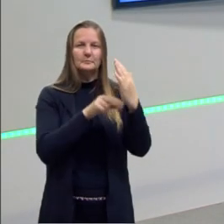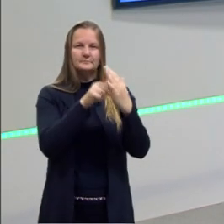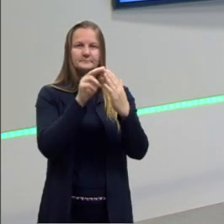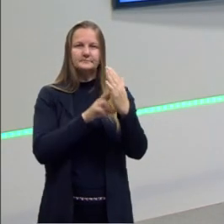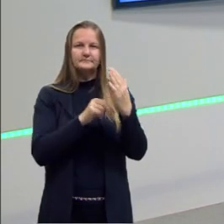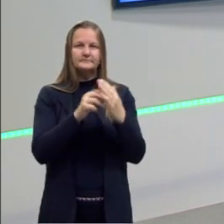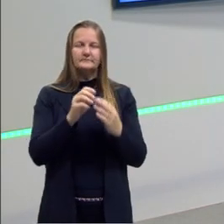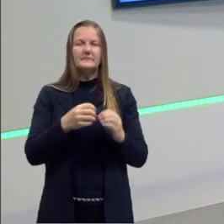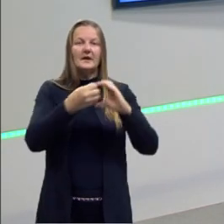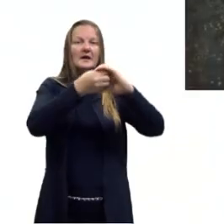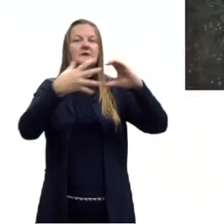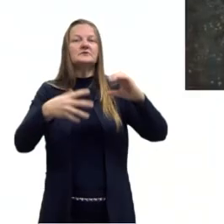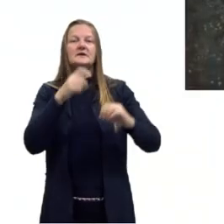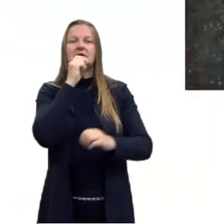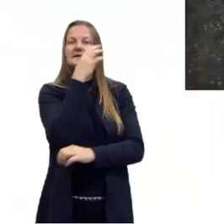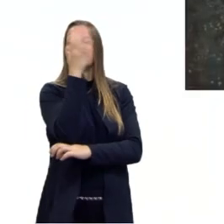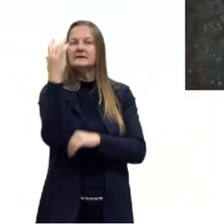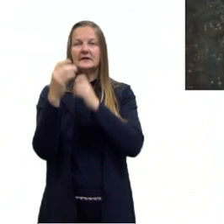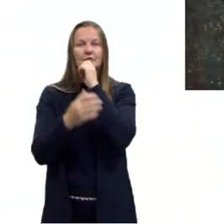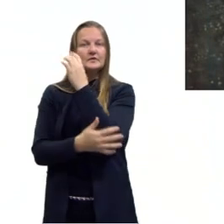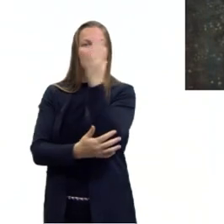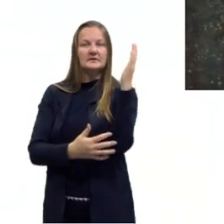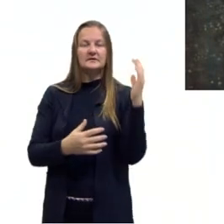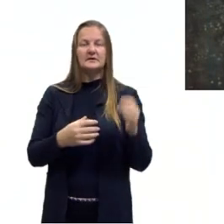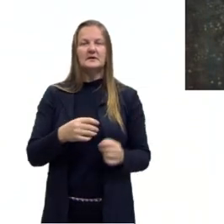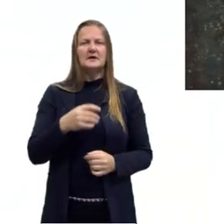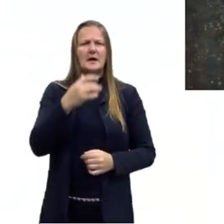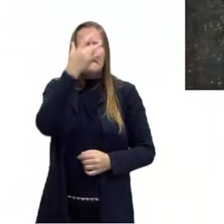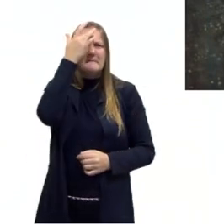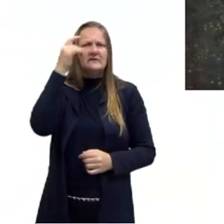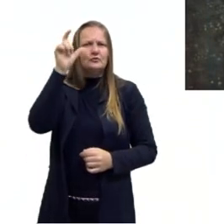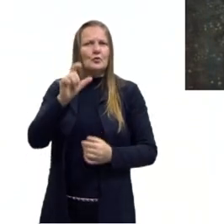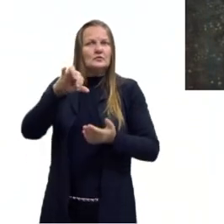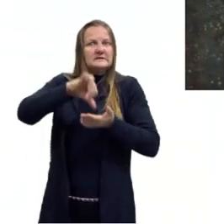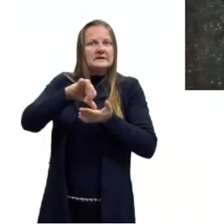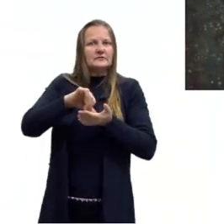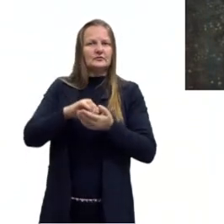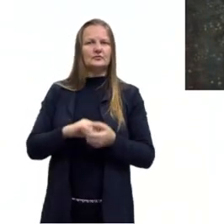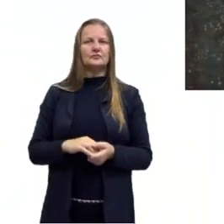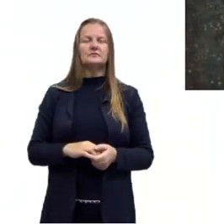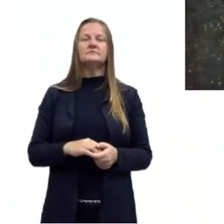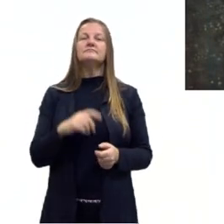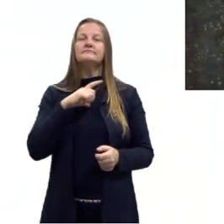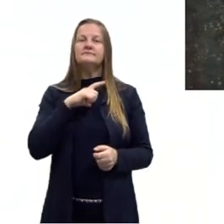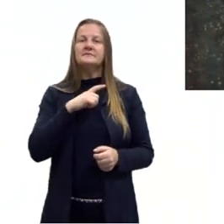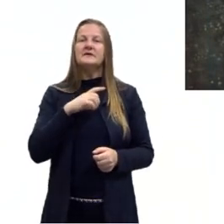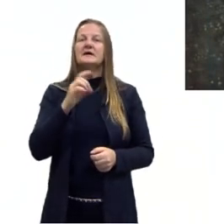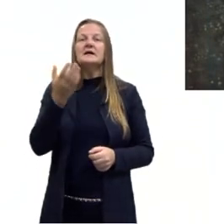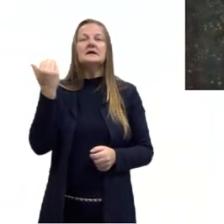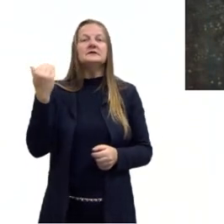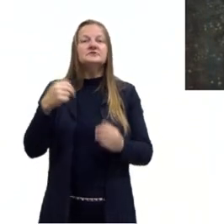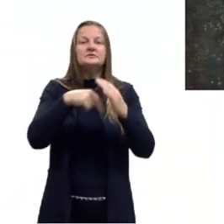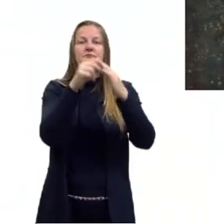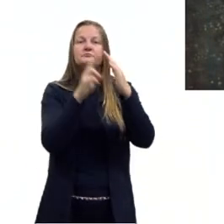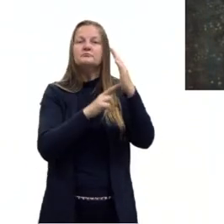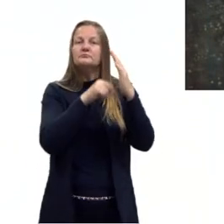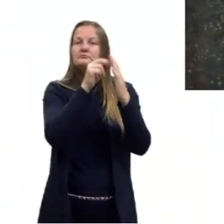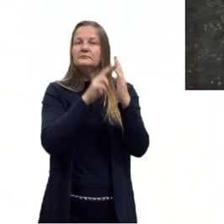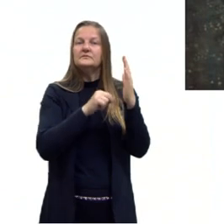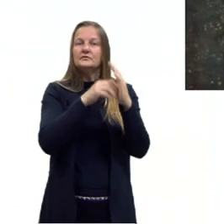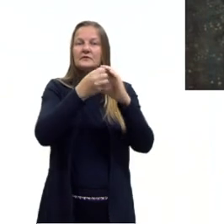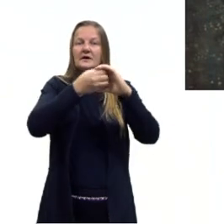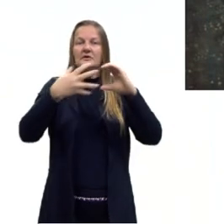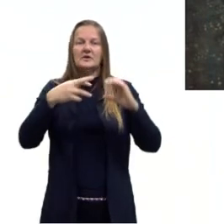uma possuía características como a natureza o o e no centro das preocupações se até aqui nós temos só as pinturas de